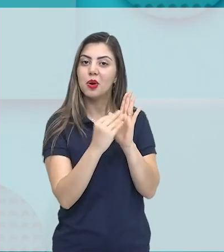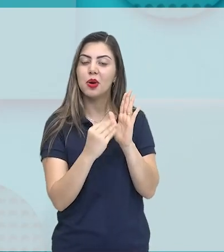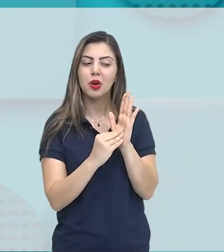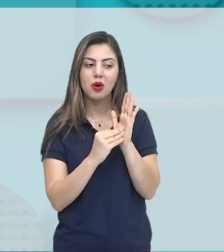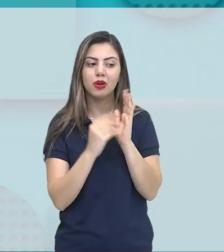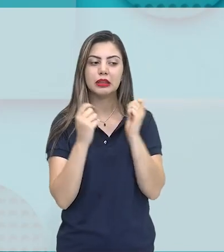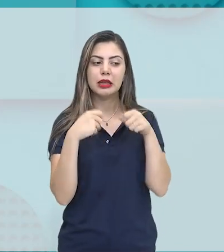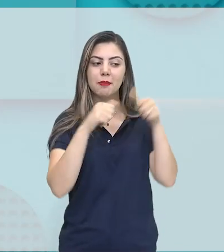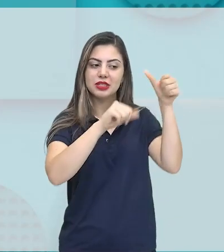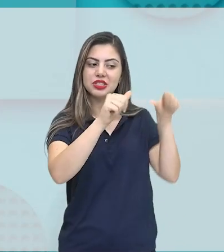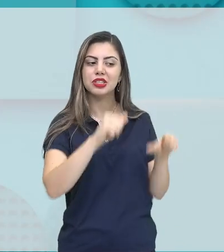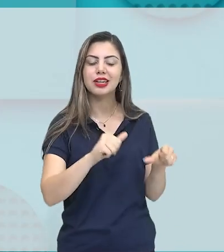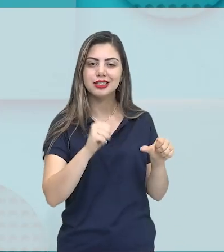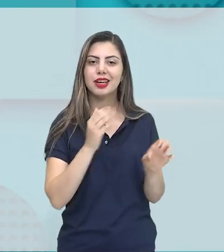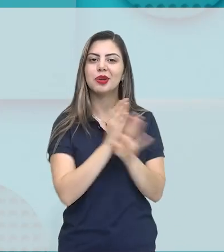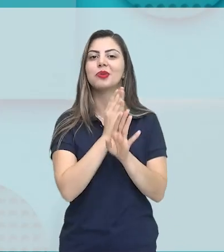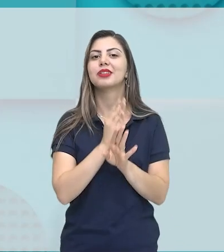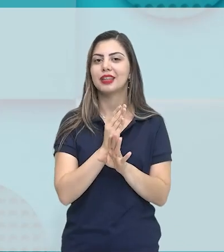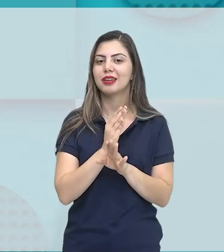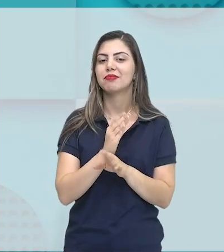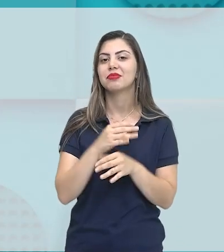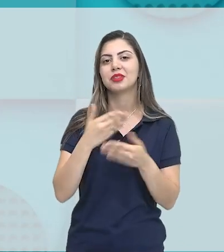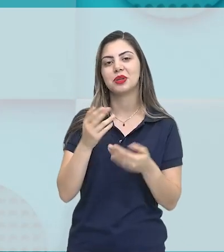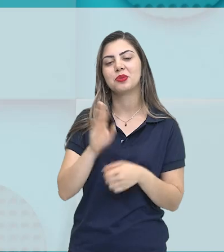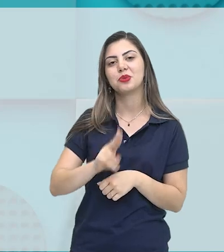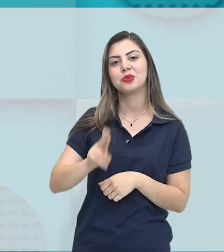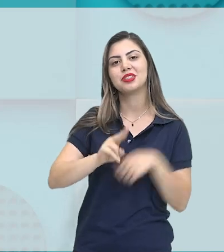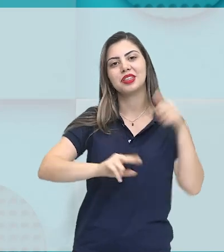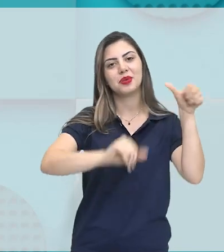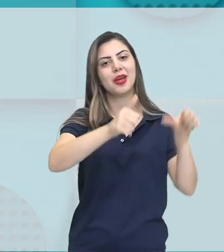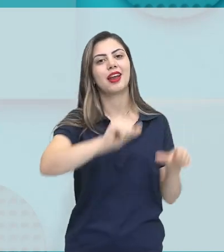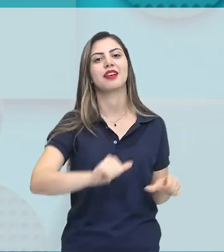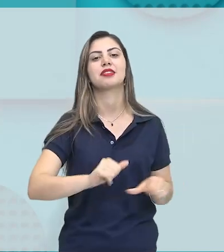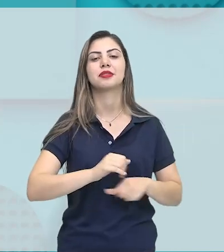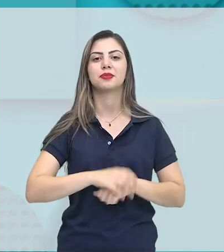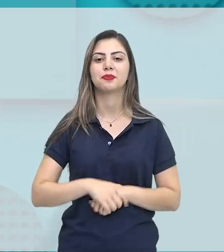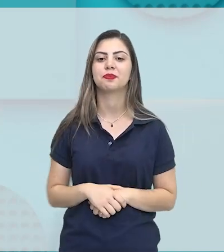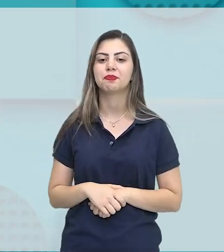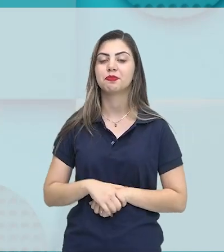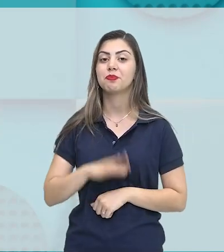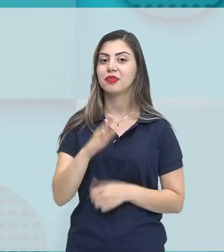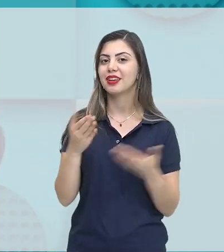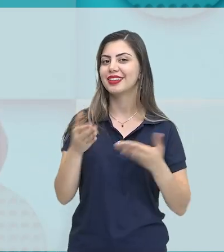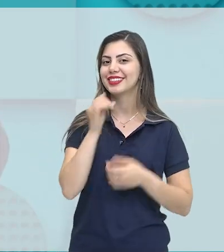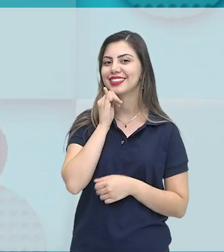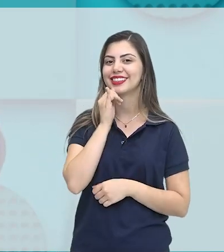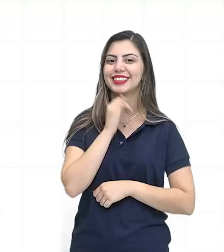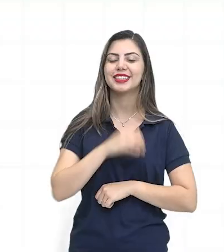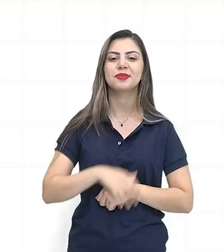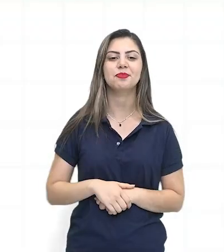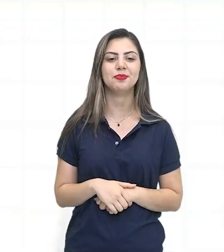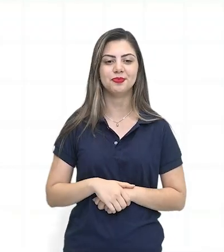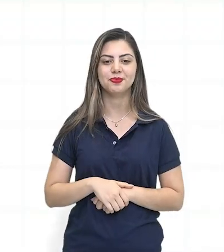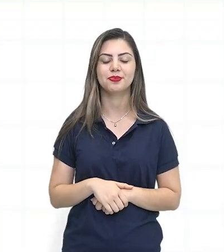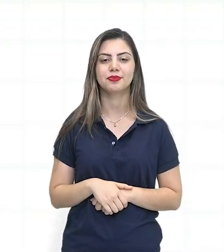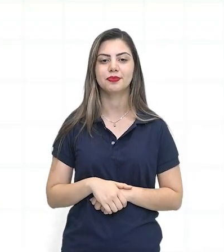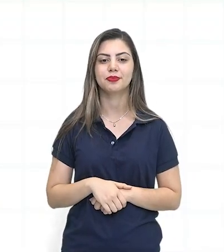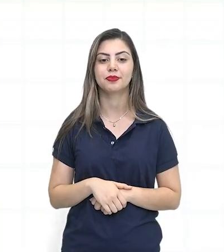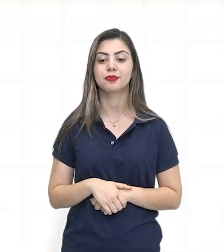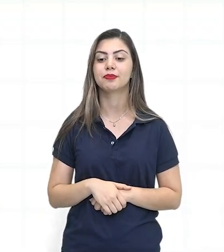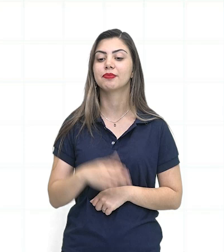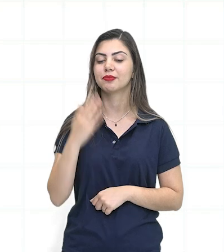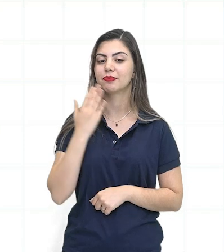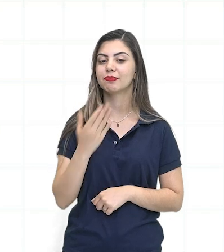um determinado raciocínio, utilizando as inferências. Muito bem. Vamos ver um exemplo disso? Eu